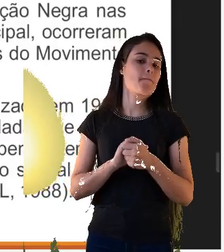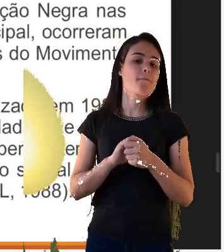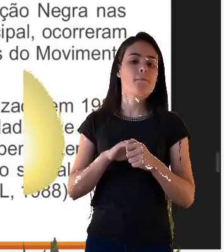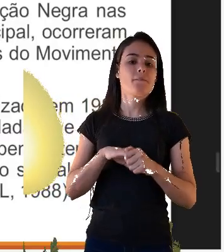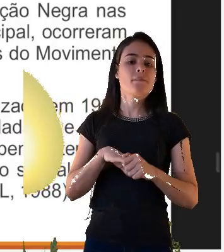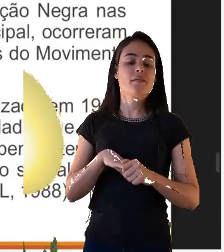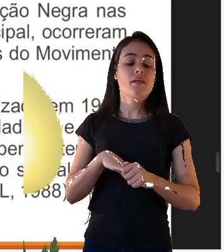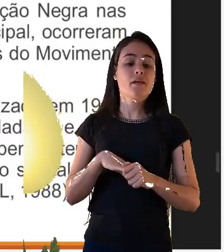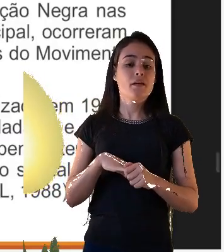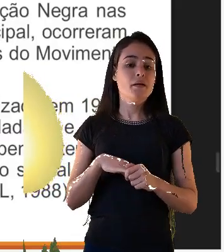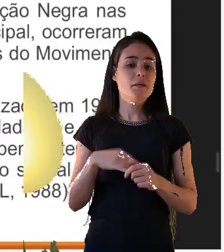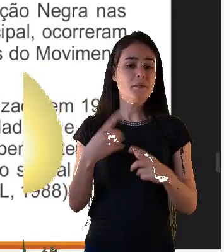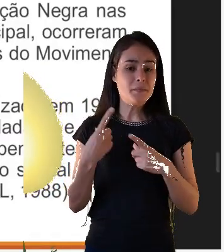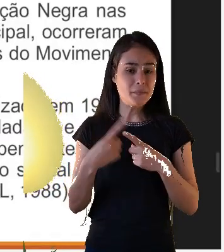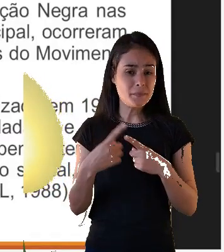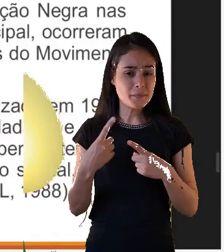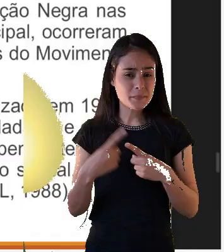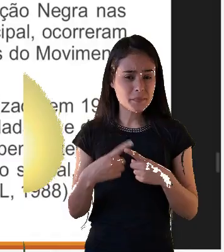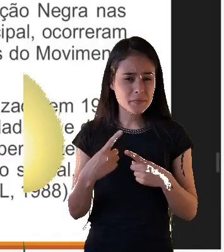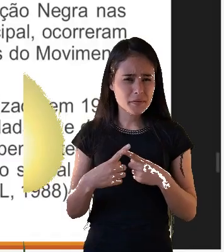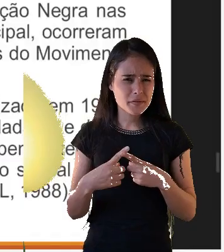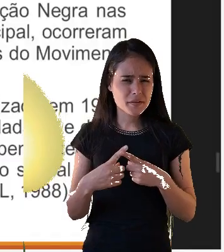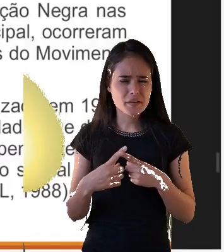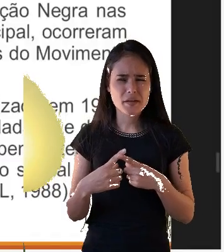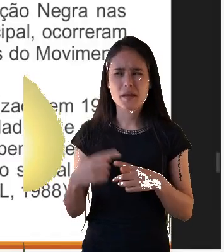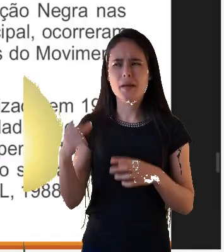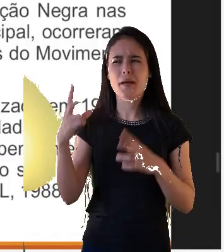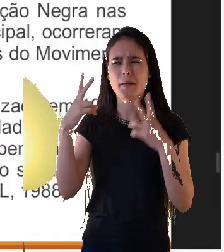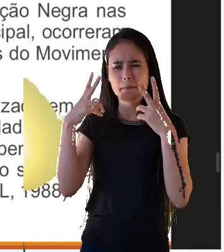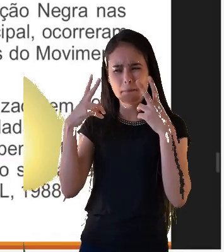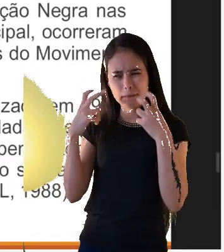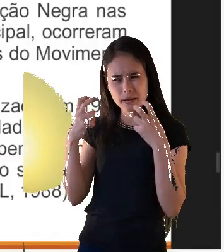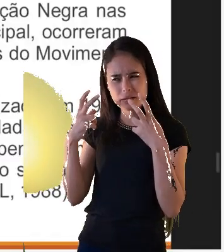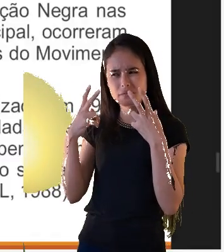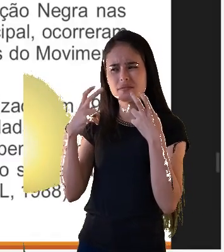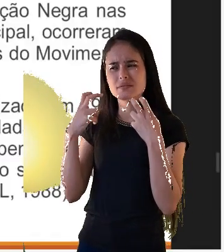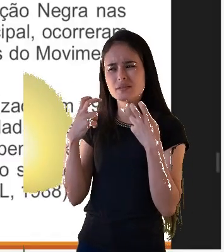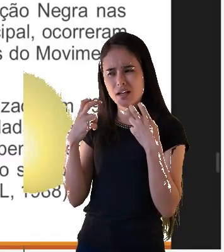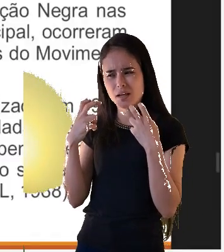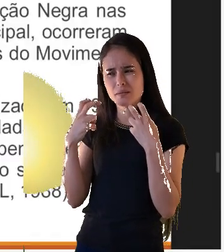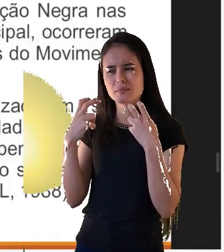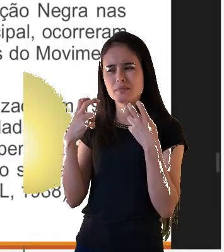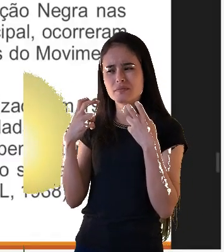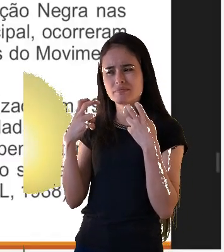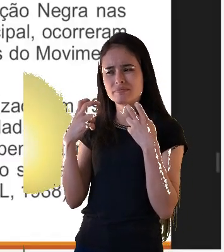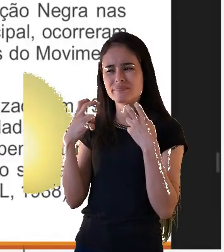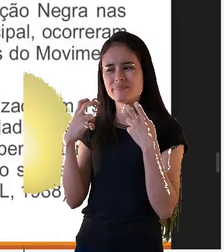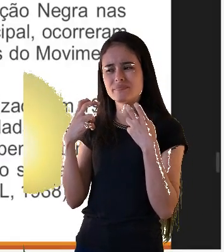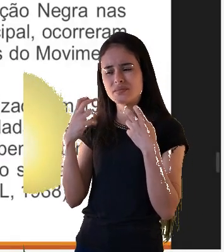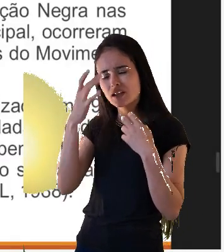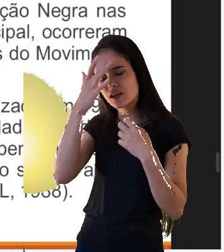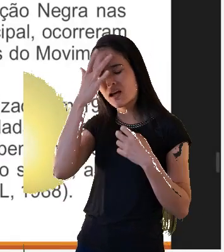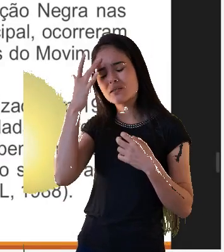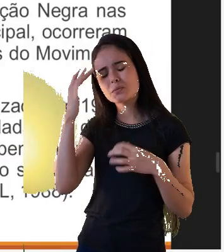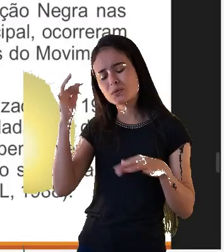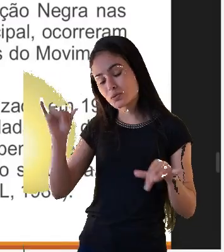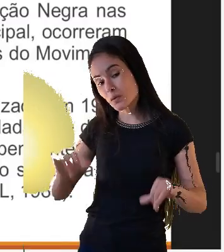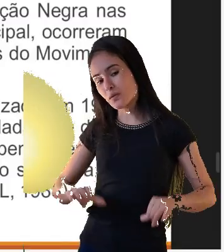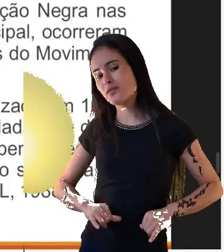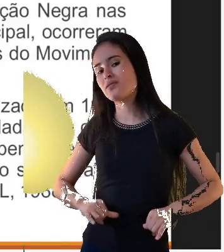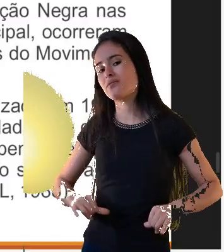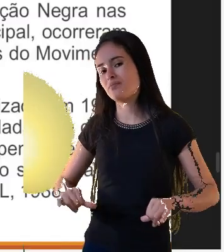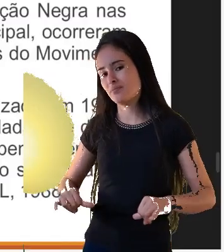um programa voltado para a saúde da população negra, quando a gente olha de